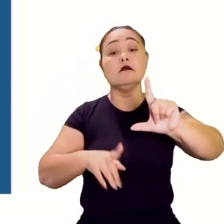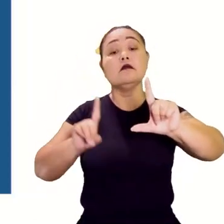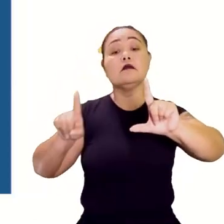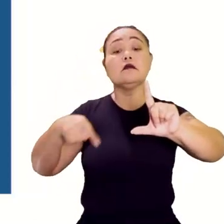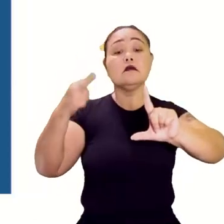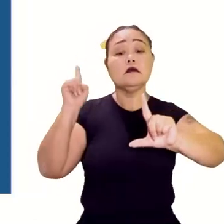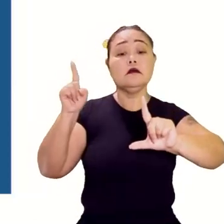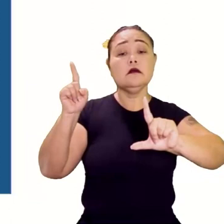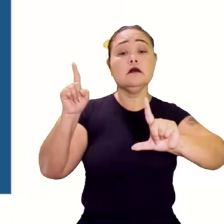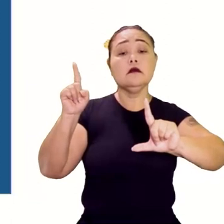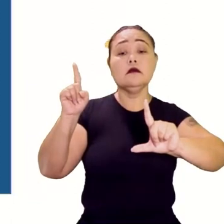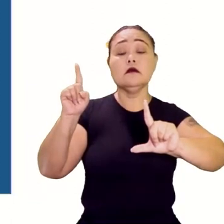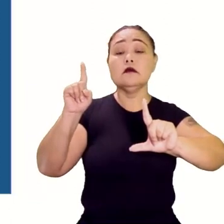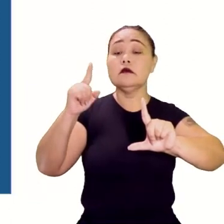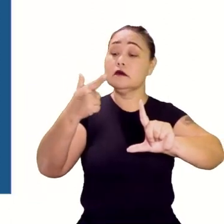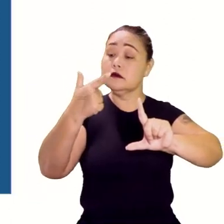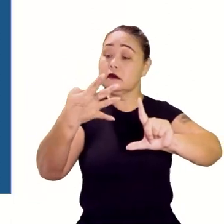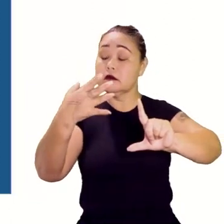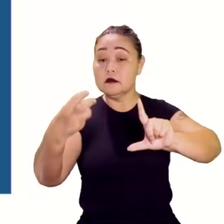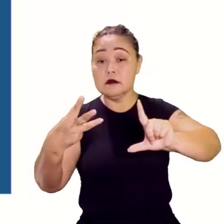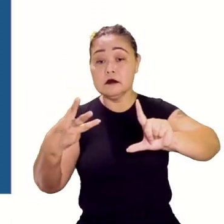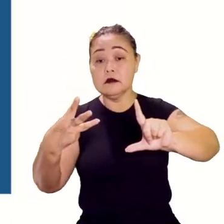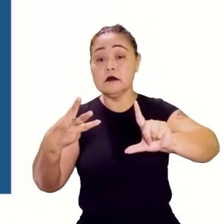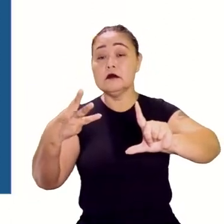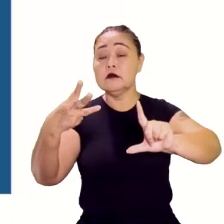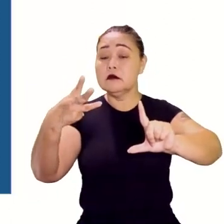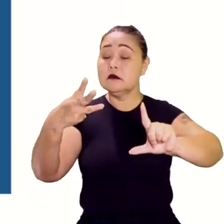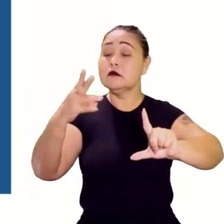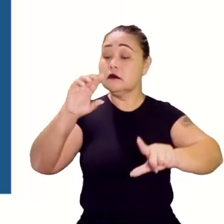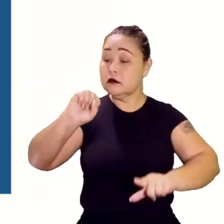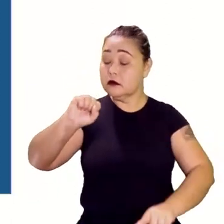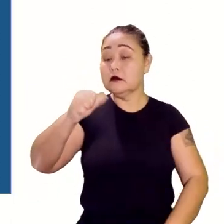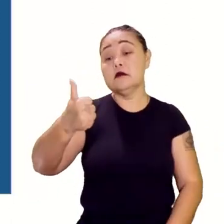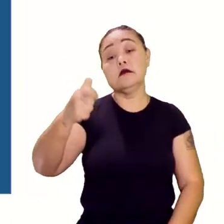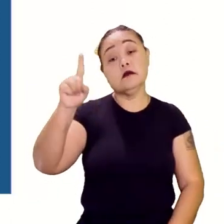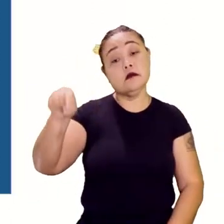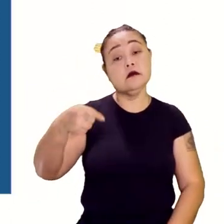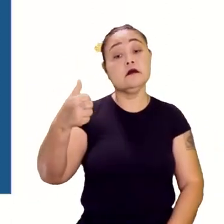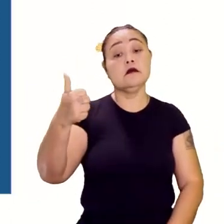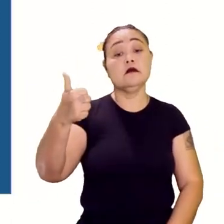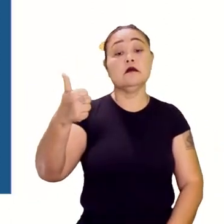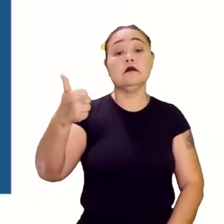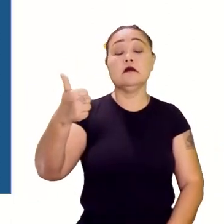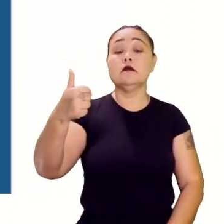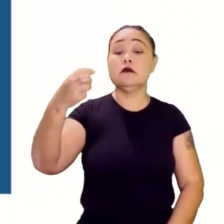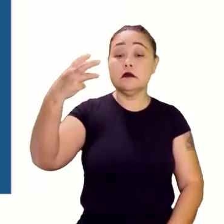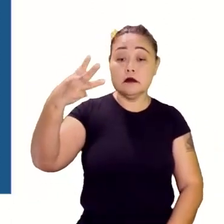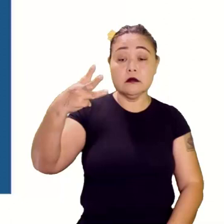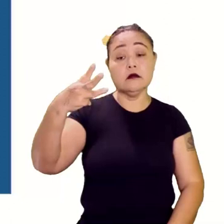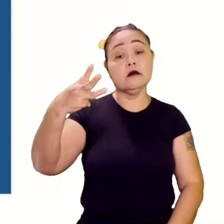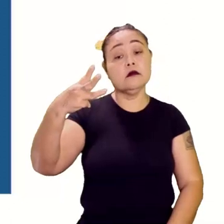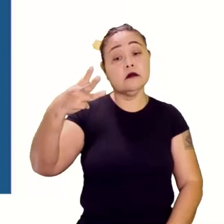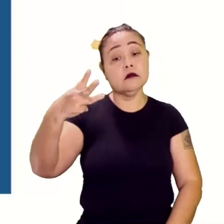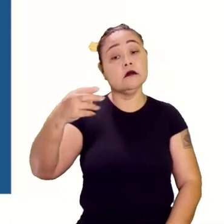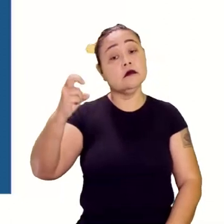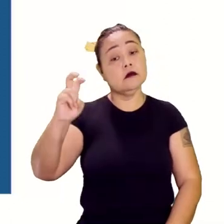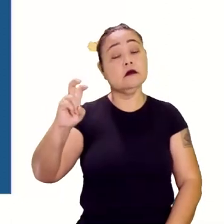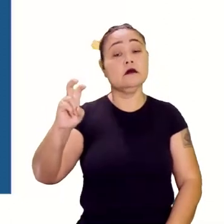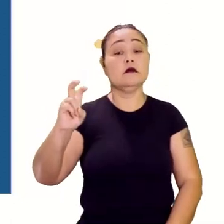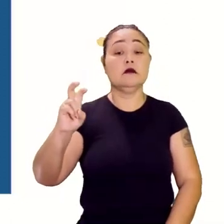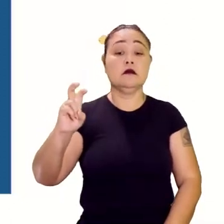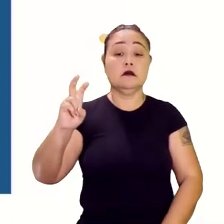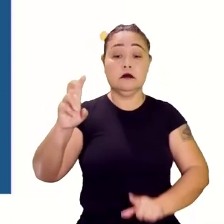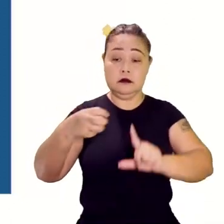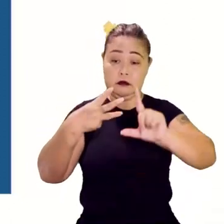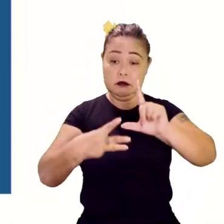4. Agora, quem é o 243? É 81 vezes 3. É 3 à quinta. Então, é 3 elevado à quinta?